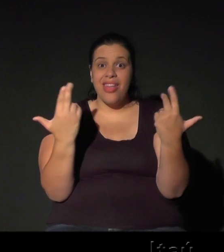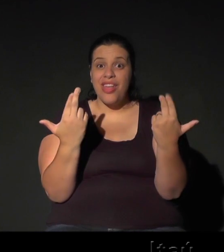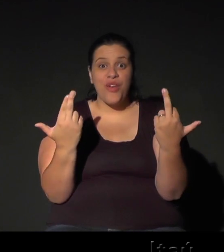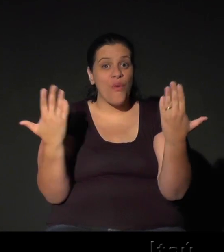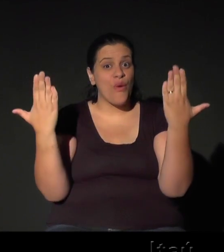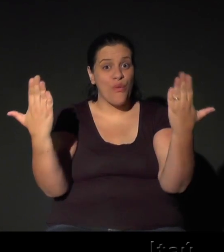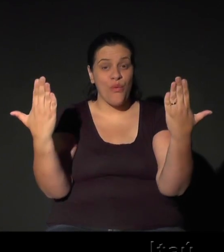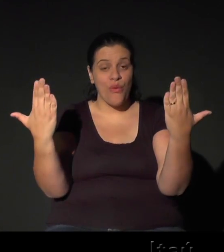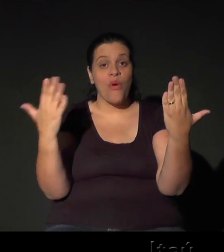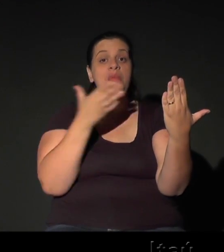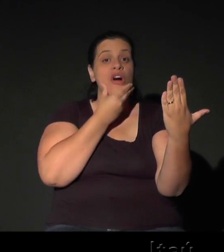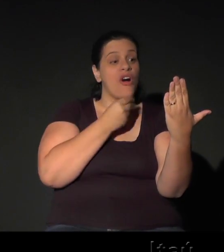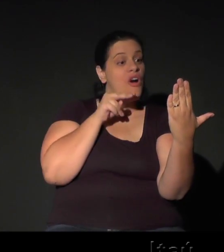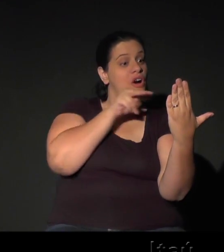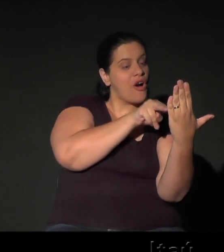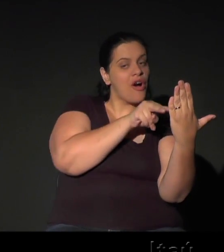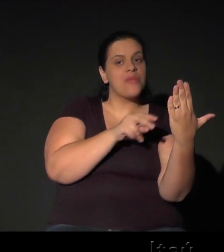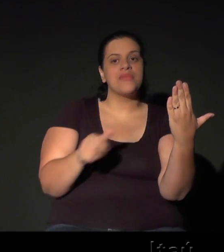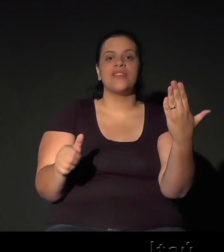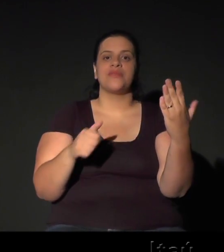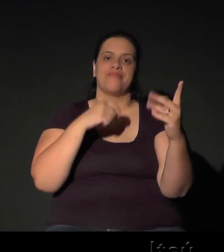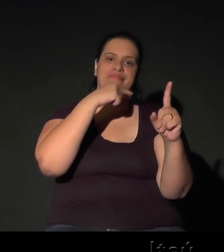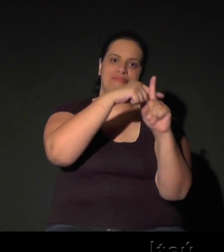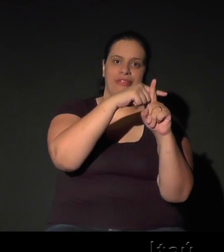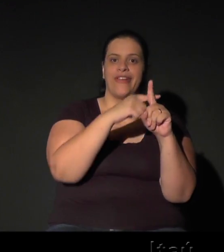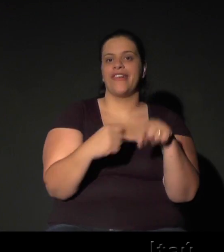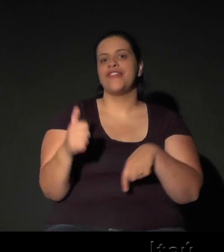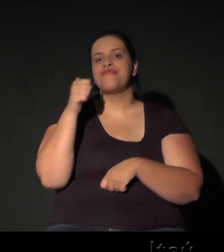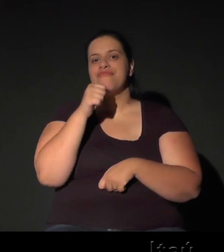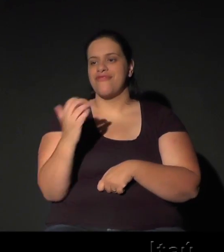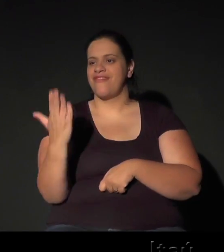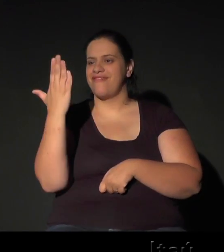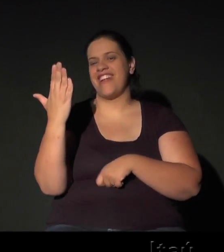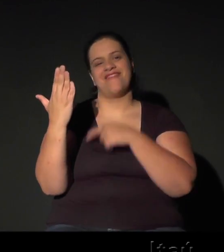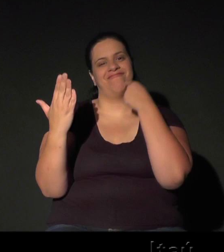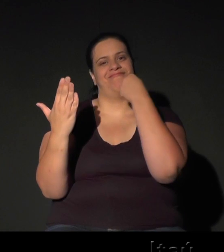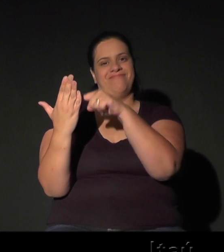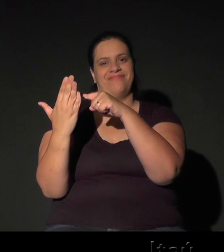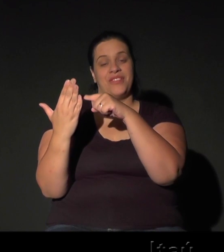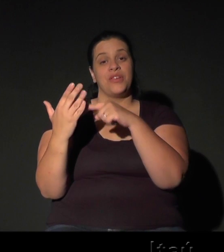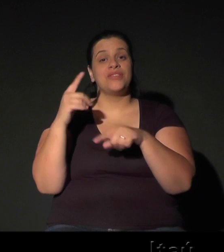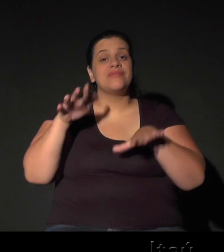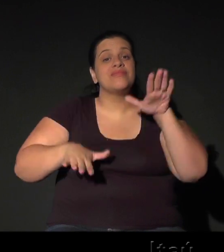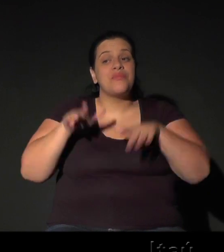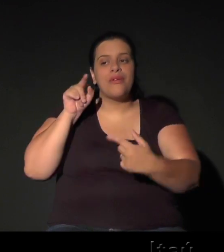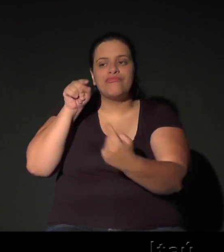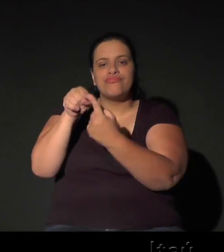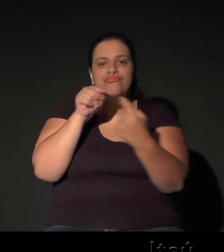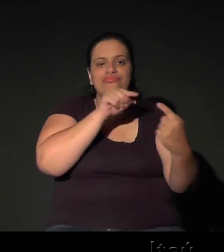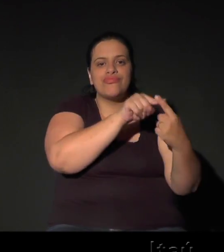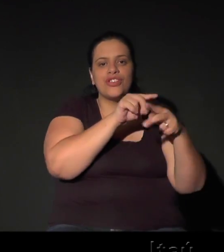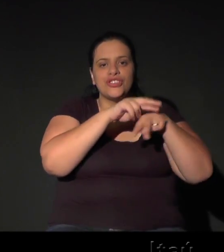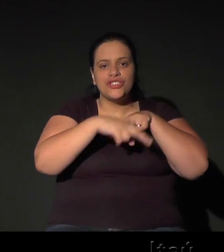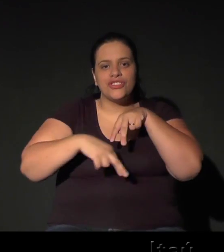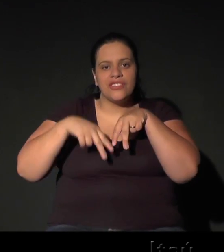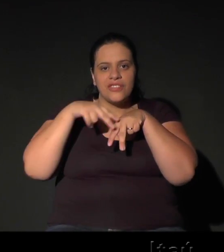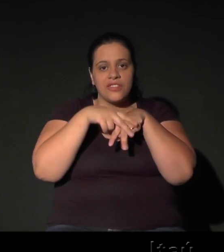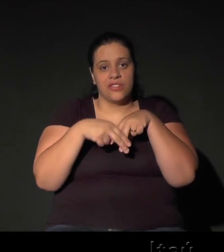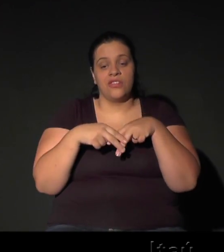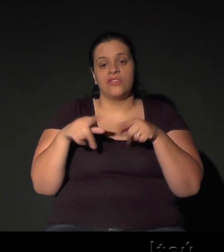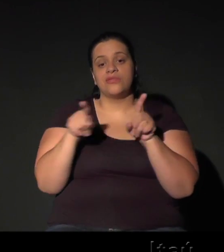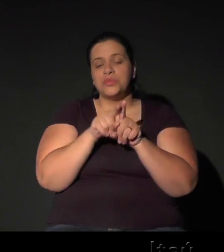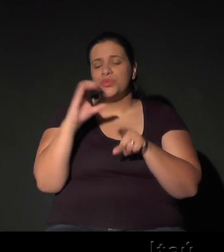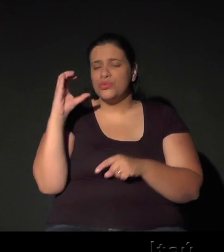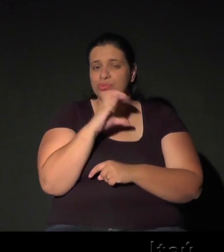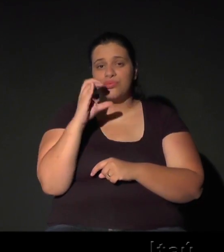valor ele ganha né a o sinal negativo ou positivo dependendo né Eh do gênero né a emergência né